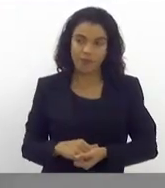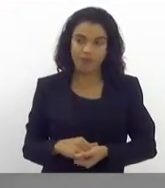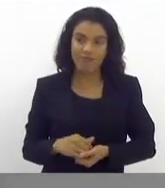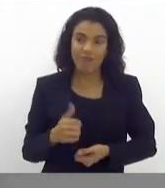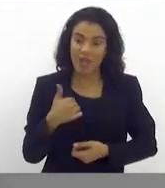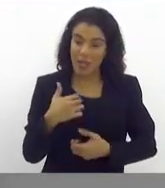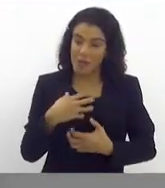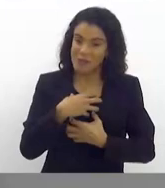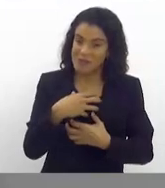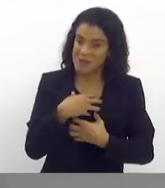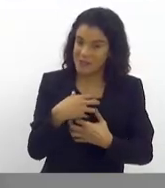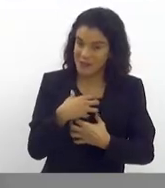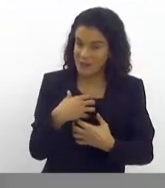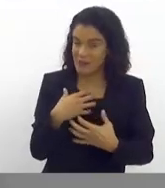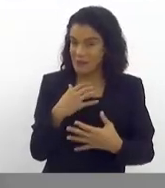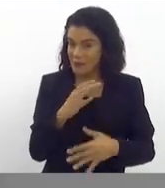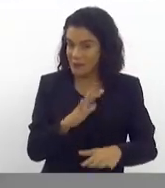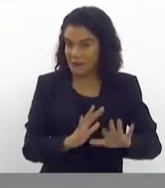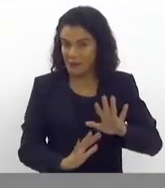numa situação